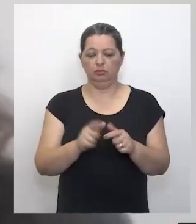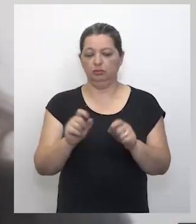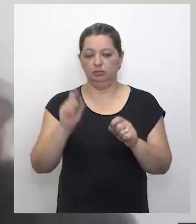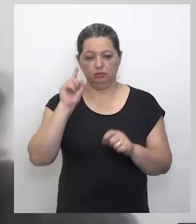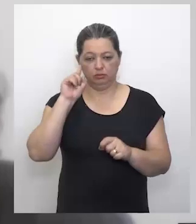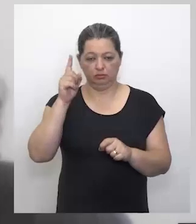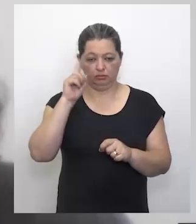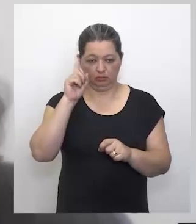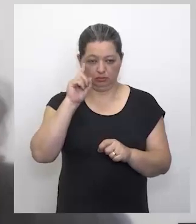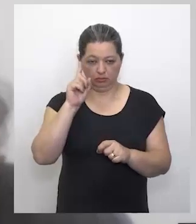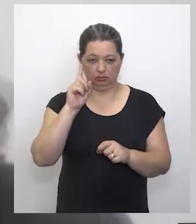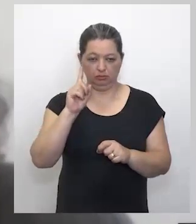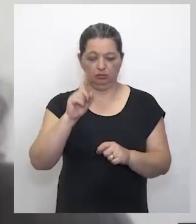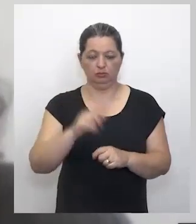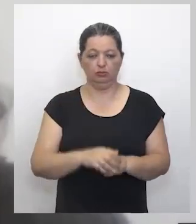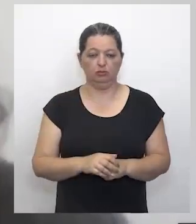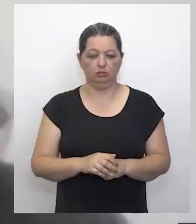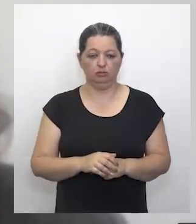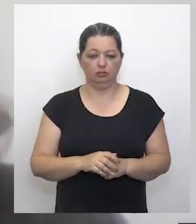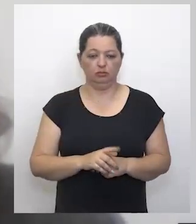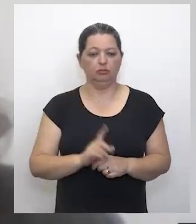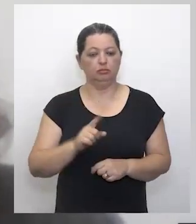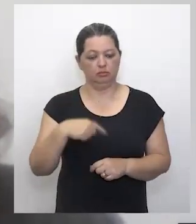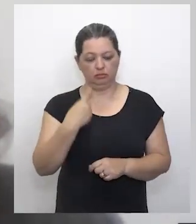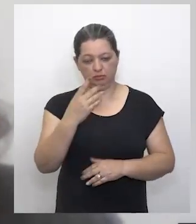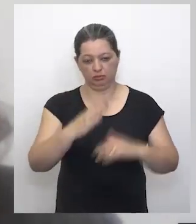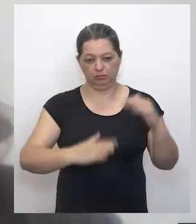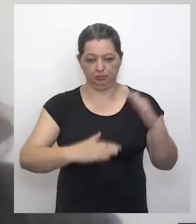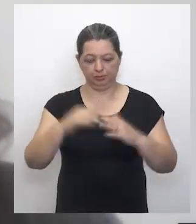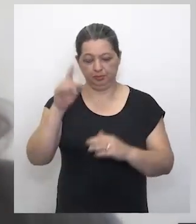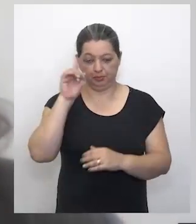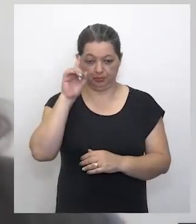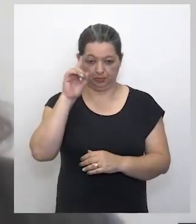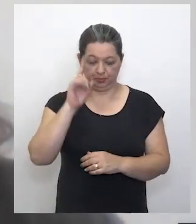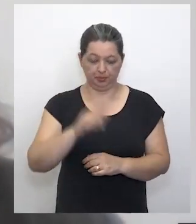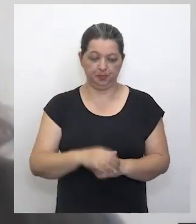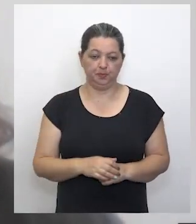o máximo possível do nosso cotidiano. Tá?